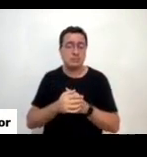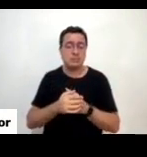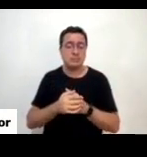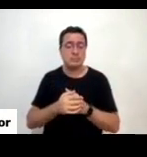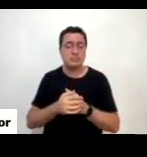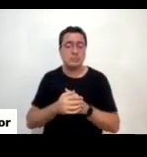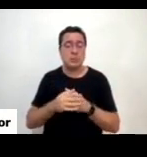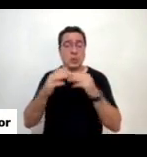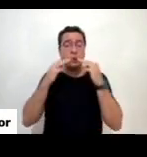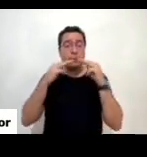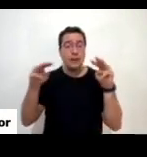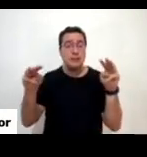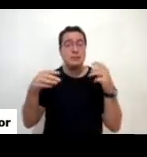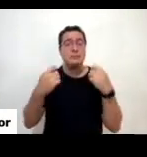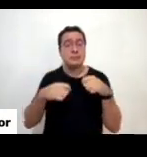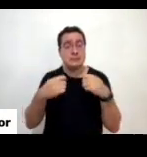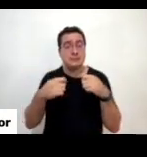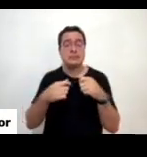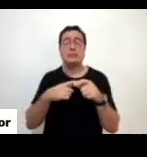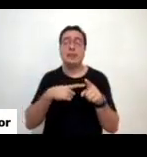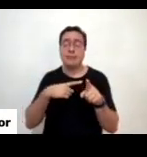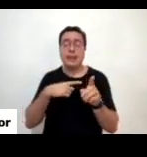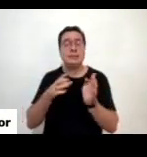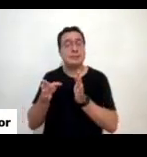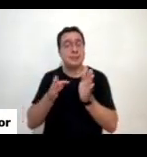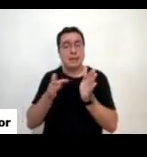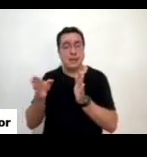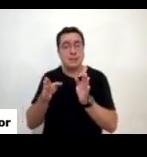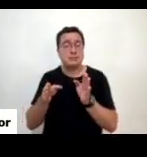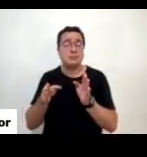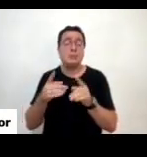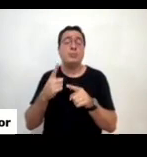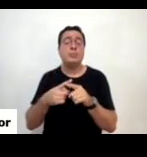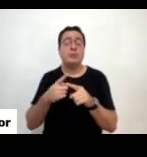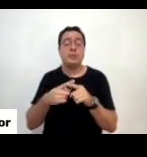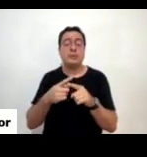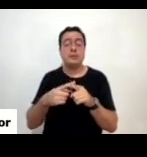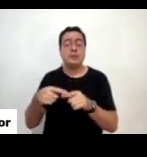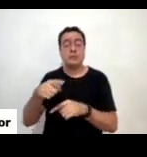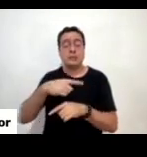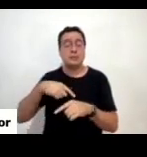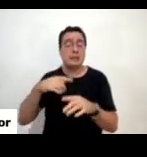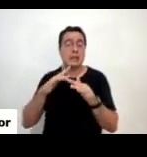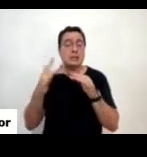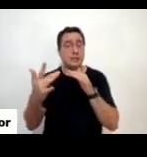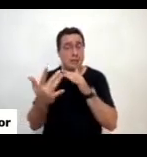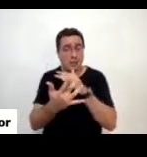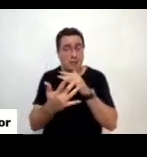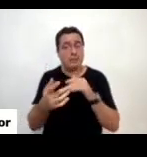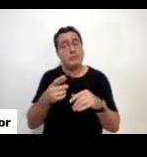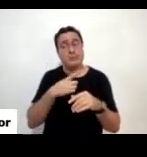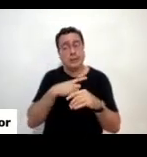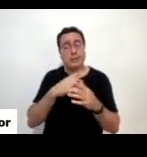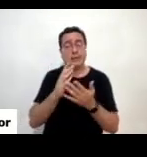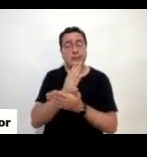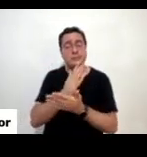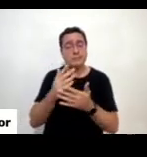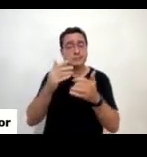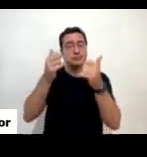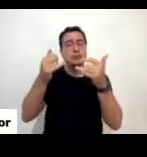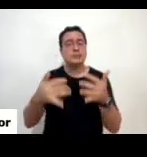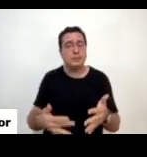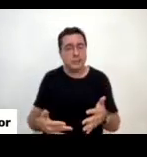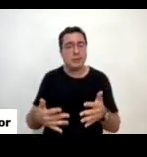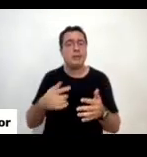O marketing precisa ser tão acessível porque nas nossas redes sociais nós temos pontos voltados a